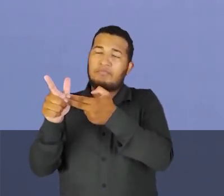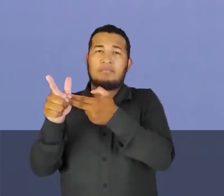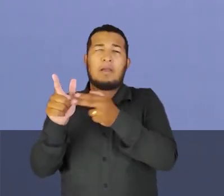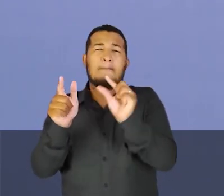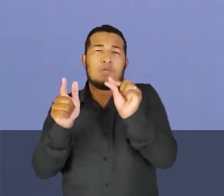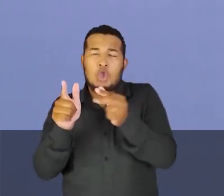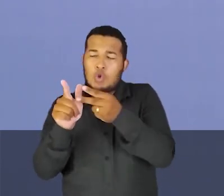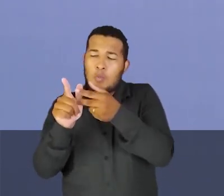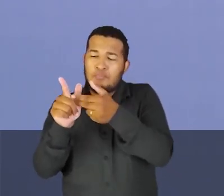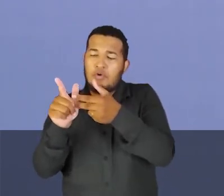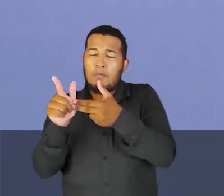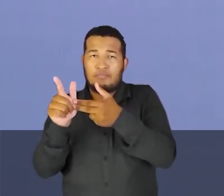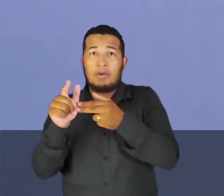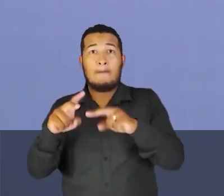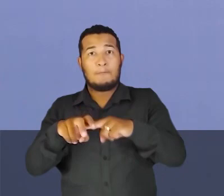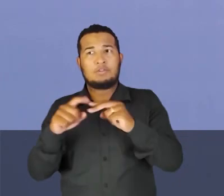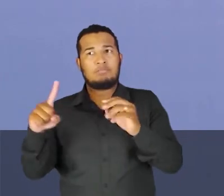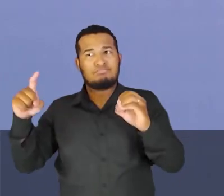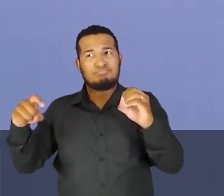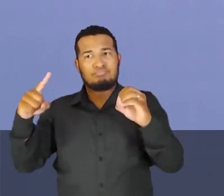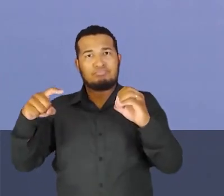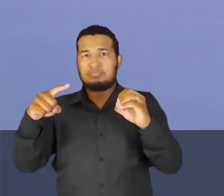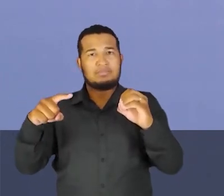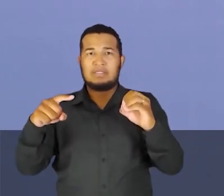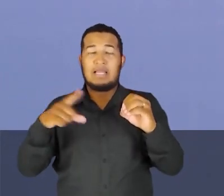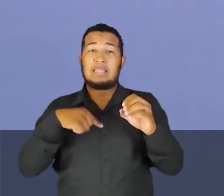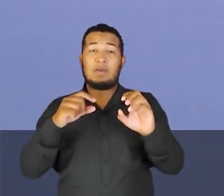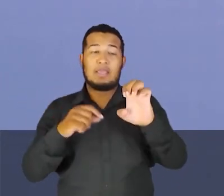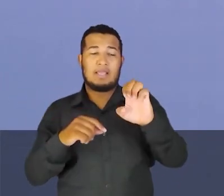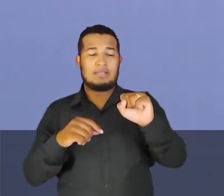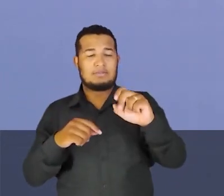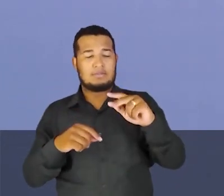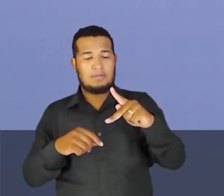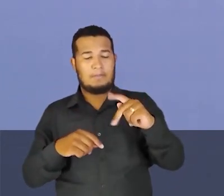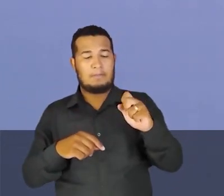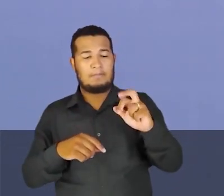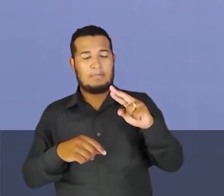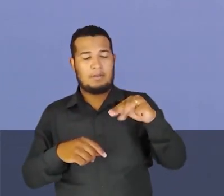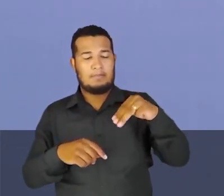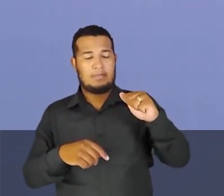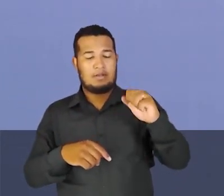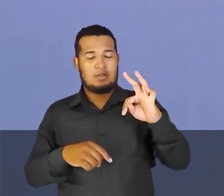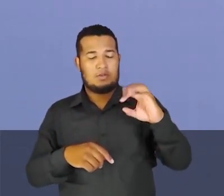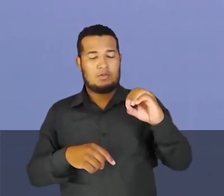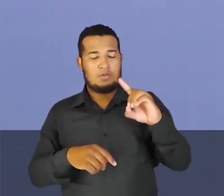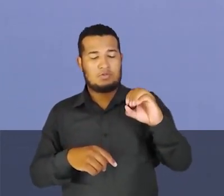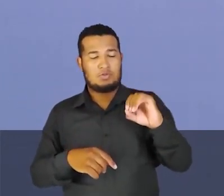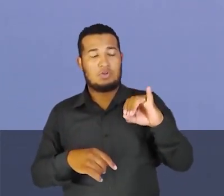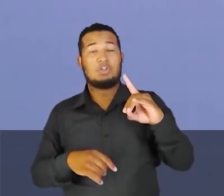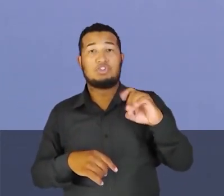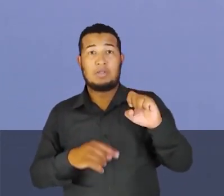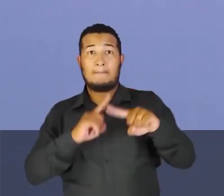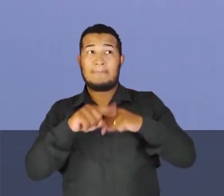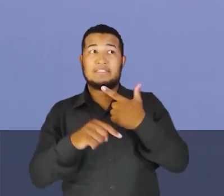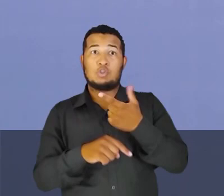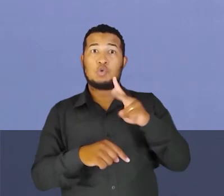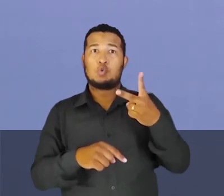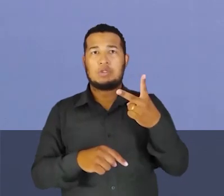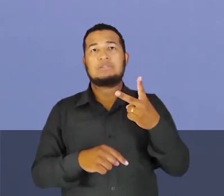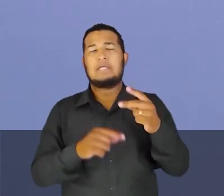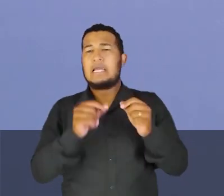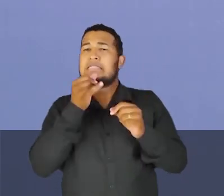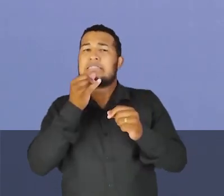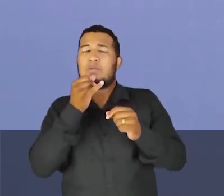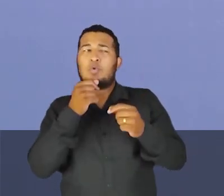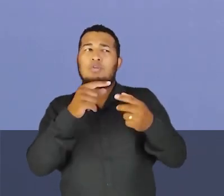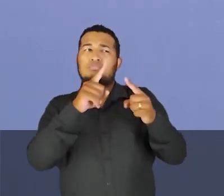vai se unir ao esperma, que é composto por espermatozoide, líquido prostático e líquido seminal. O homem vai ejacular